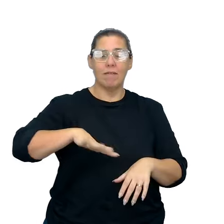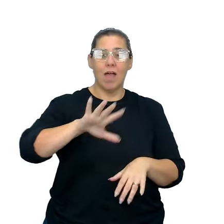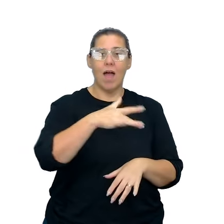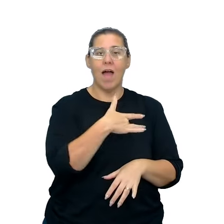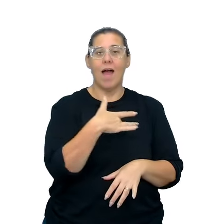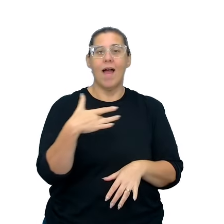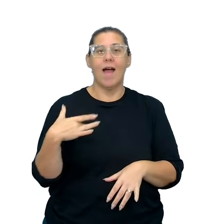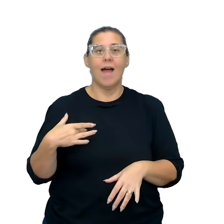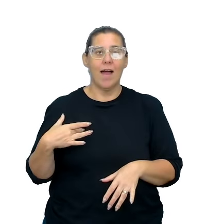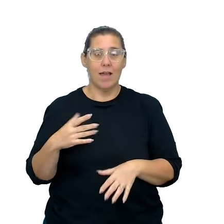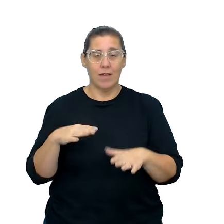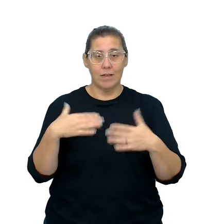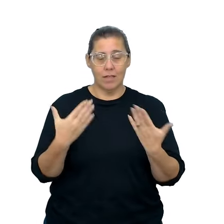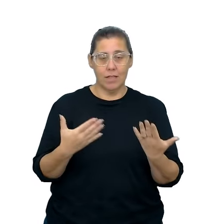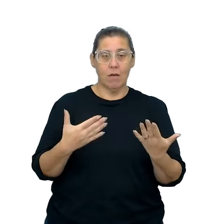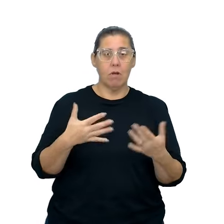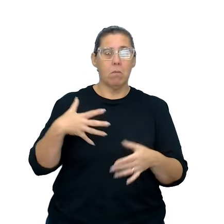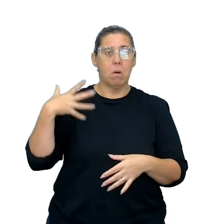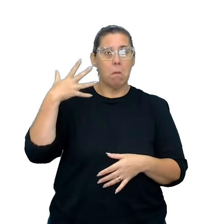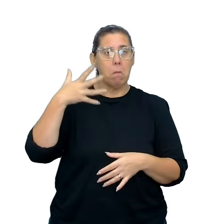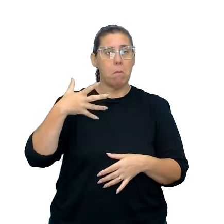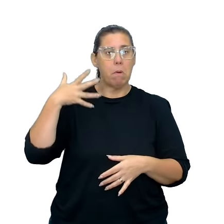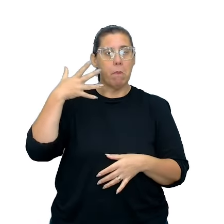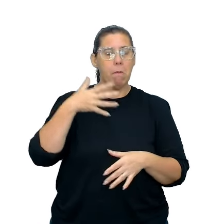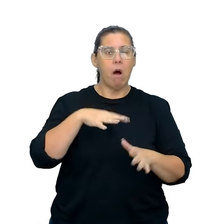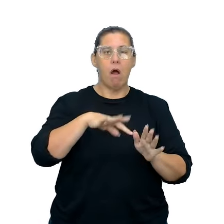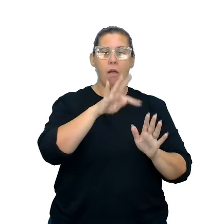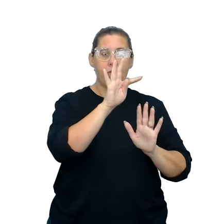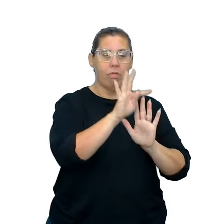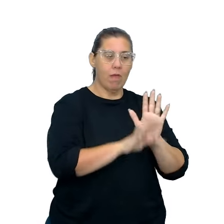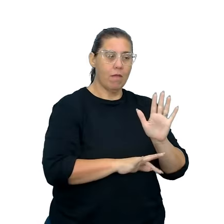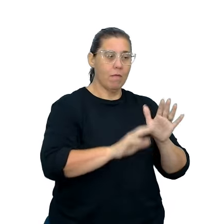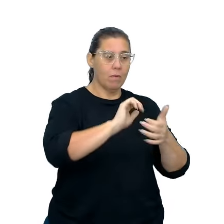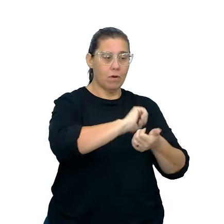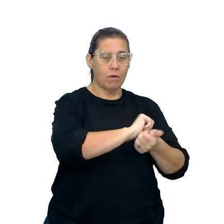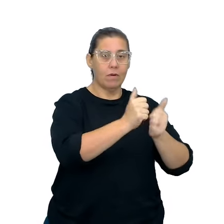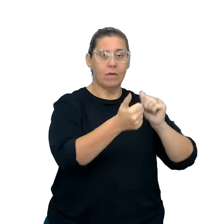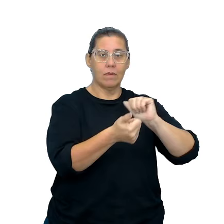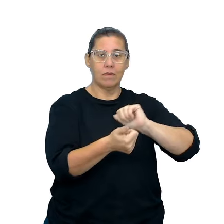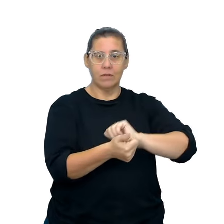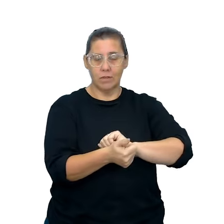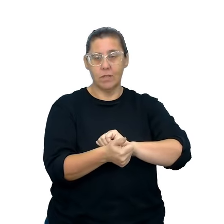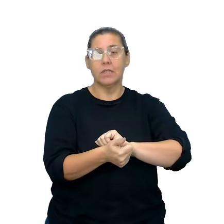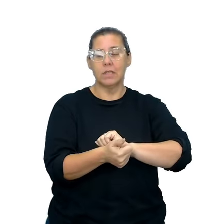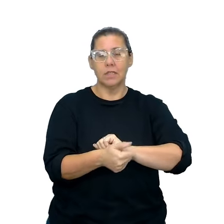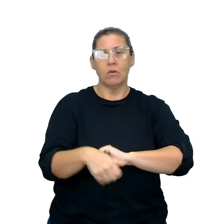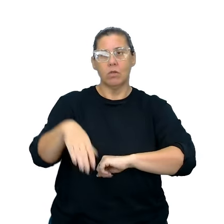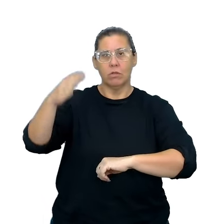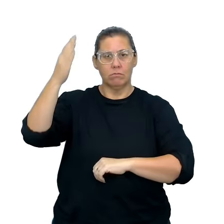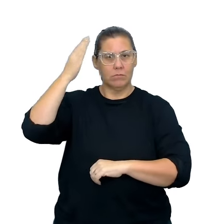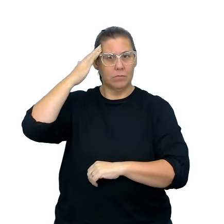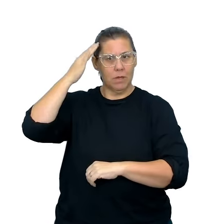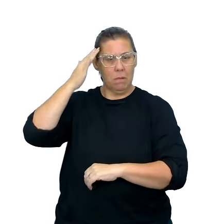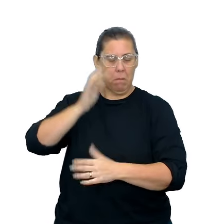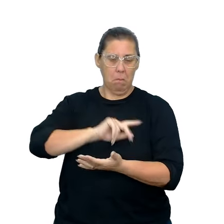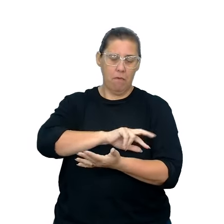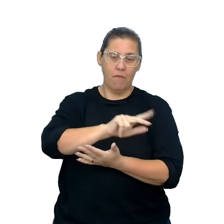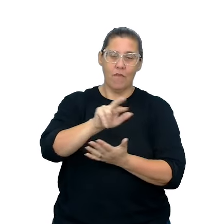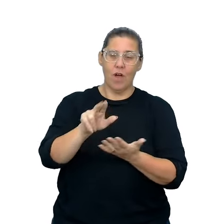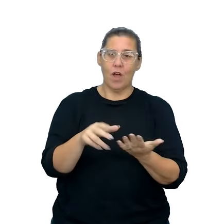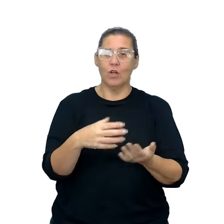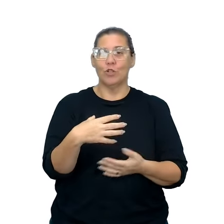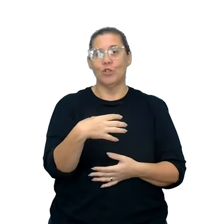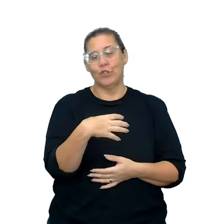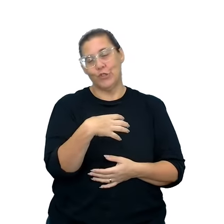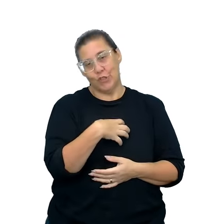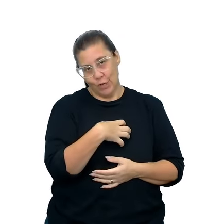Então, essa apresentação textual, né, são transformações de diferentes formas de saberes. Então, no sétimo ano, o enfoque,